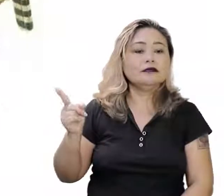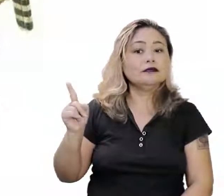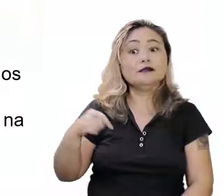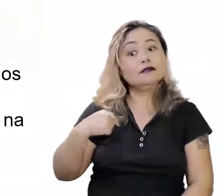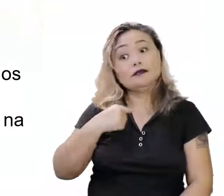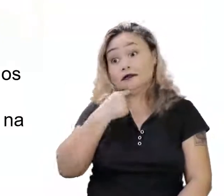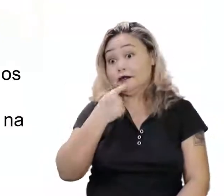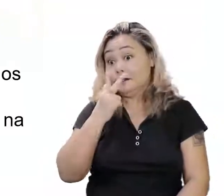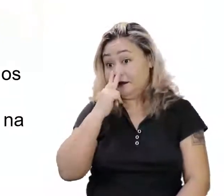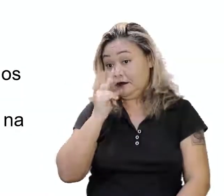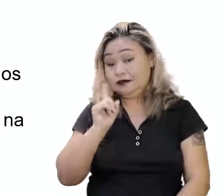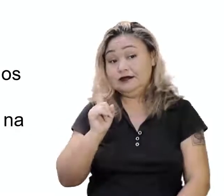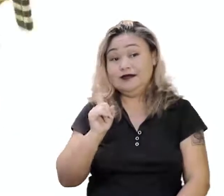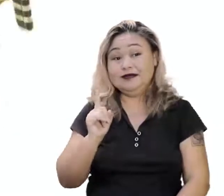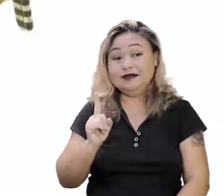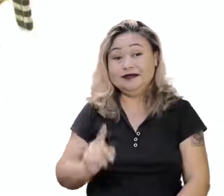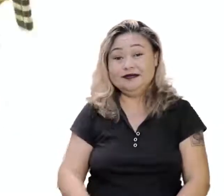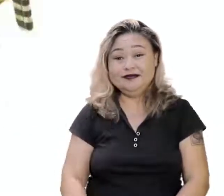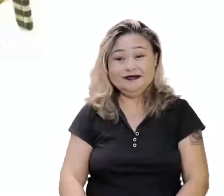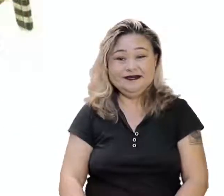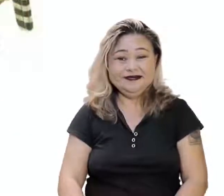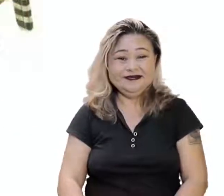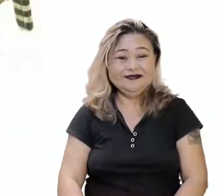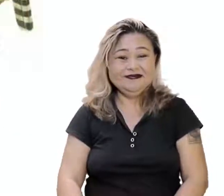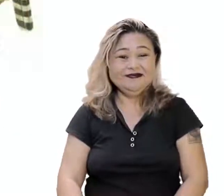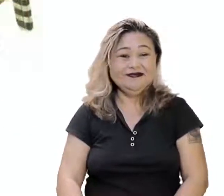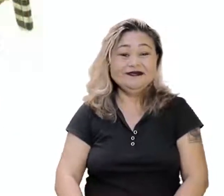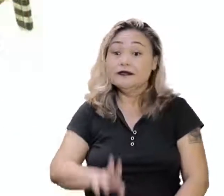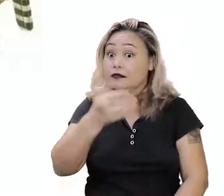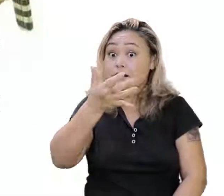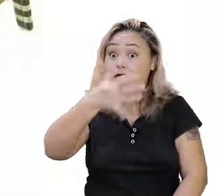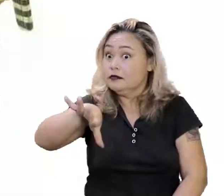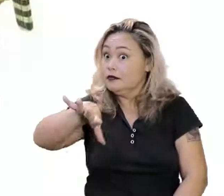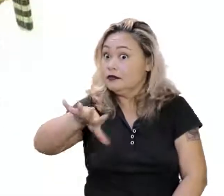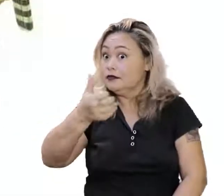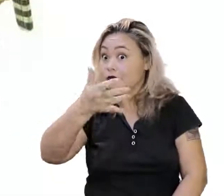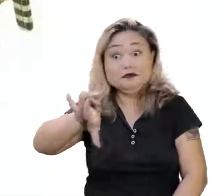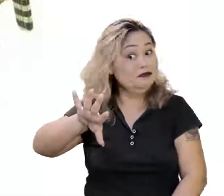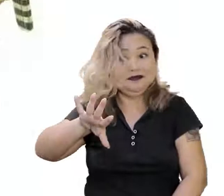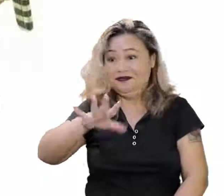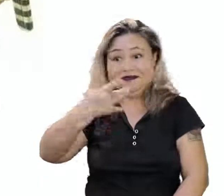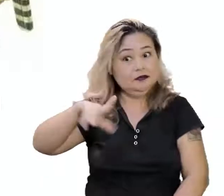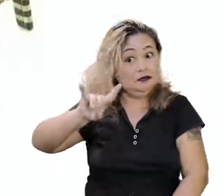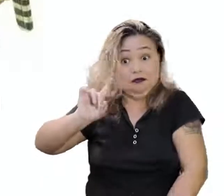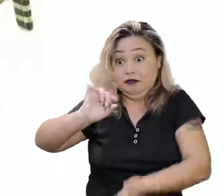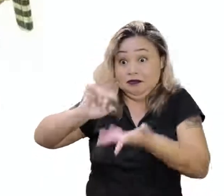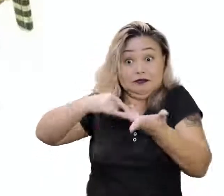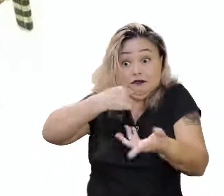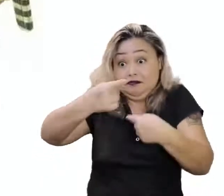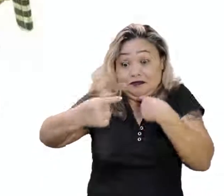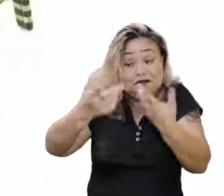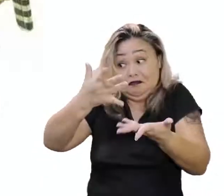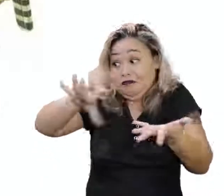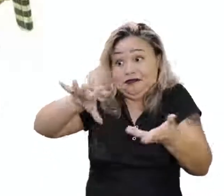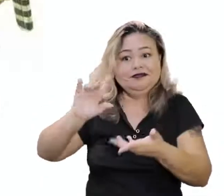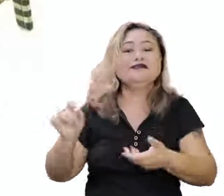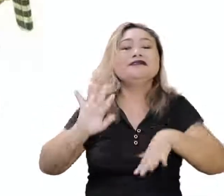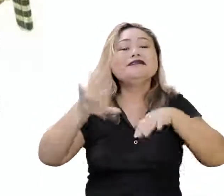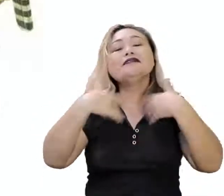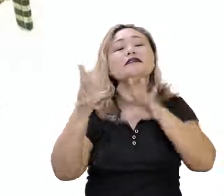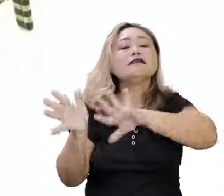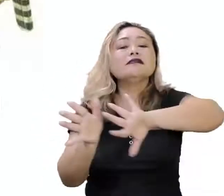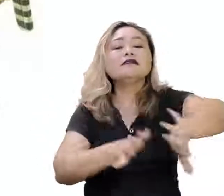Não vai rolar. Não vai rolar. Não quer. Né, Adelina? Tem hora que vai. Então, é